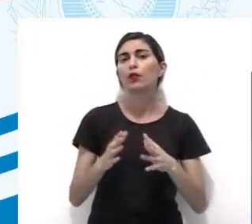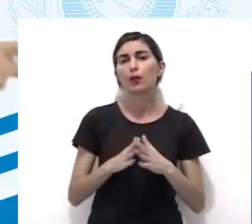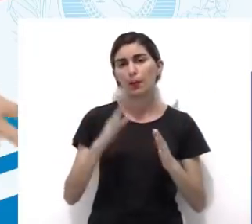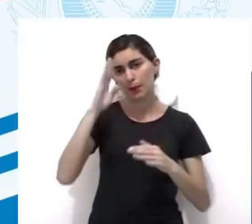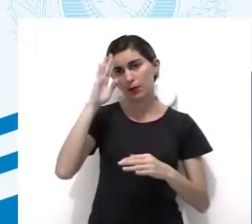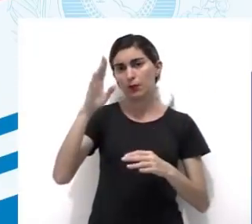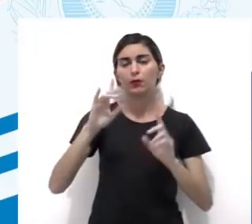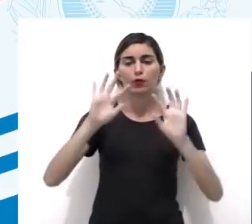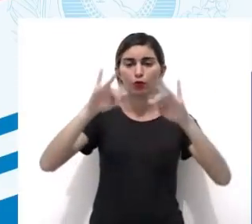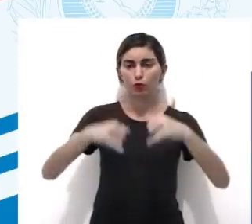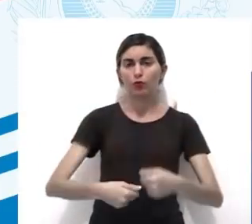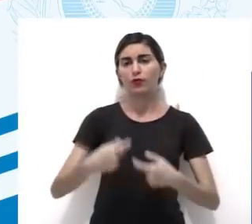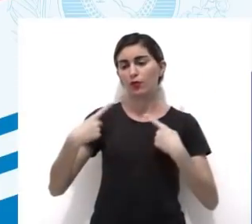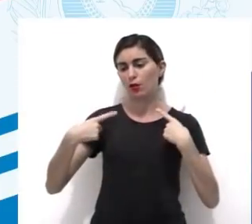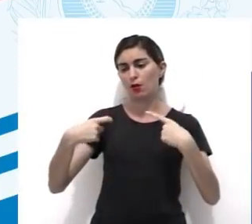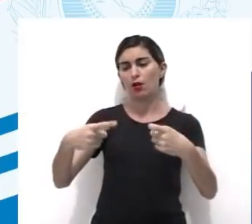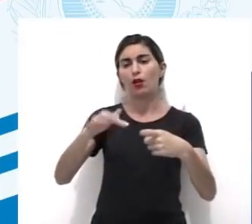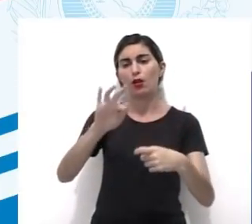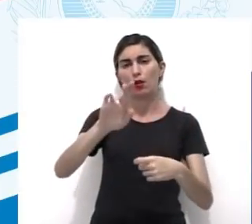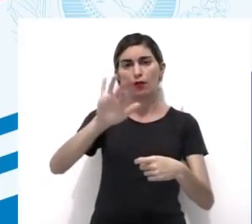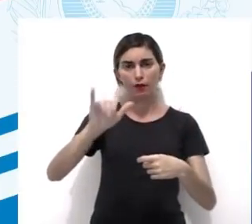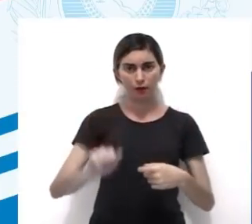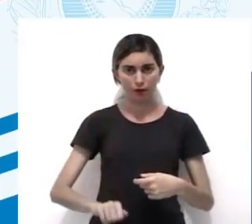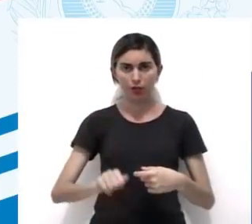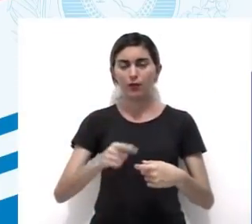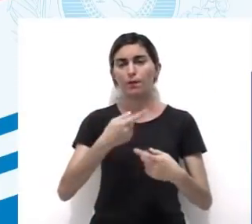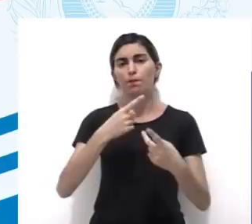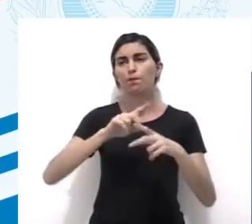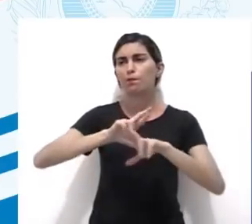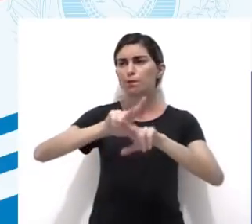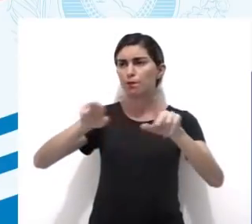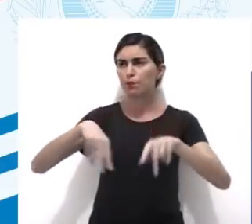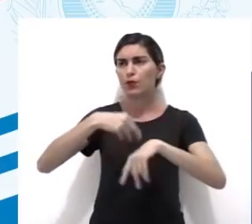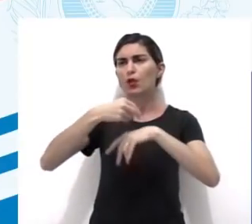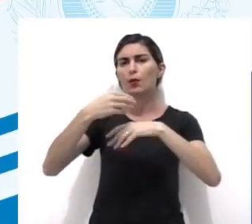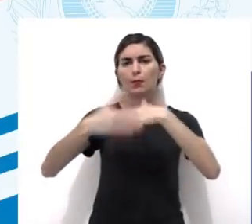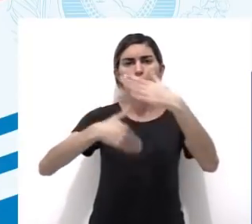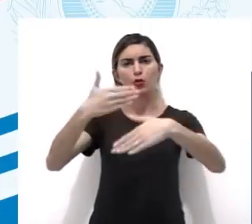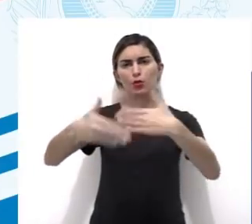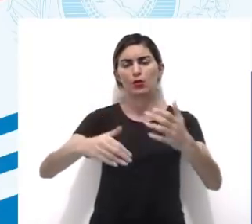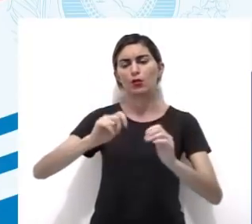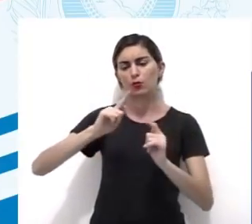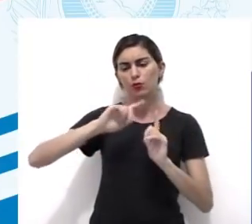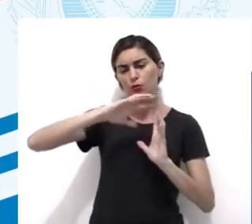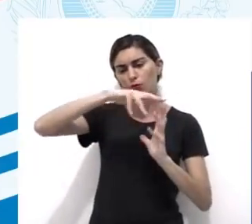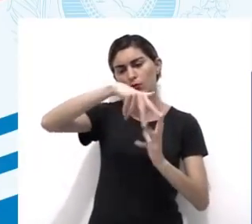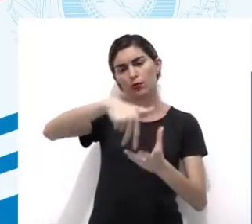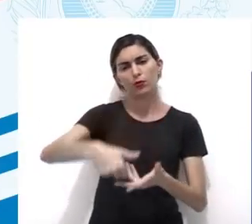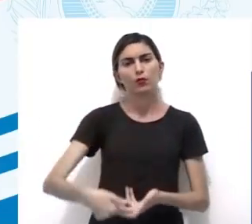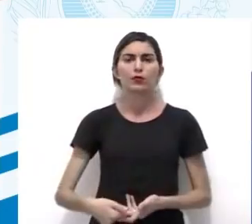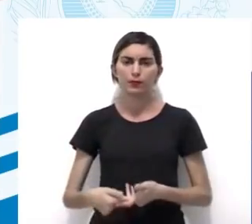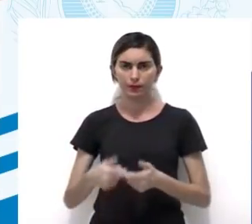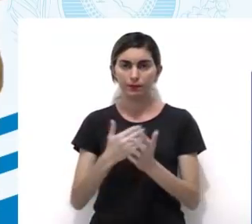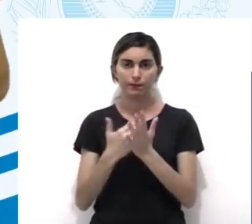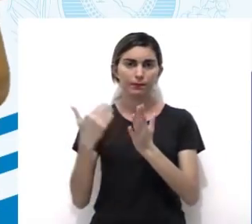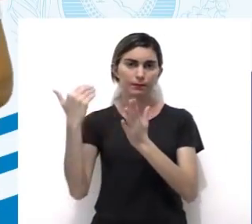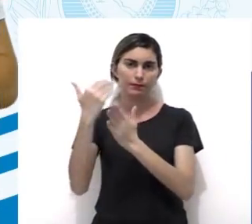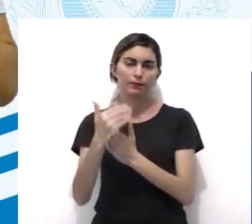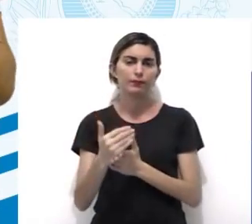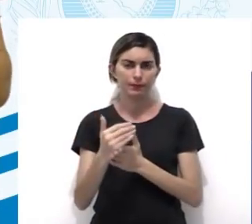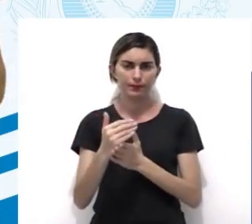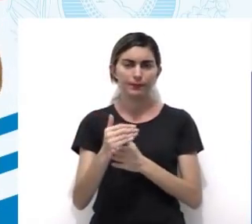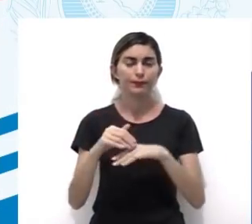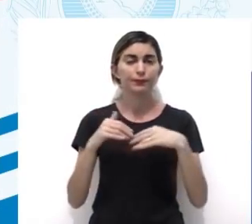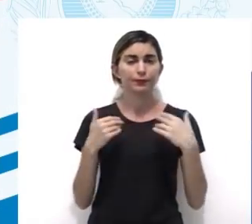principalmente o fim da Guerra Fria, trouxeram subsídios para que esse processo de globalização avançasse mais ainda.